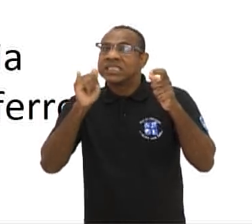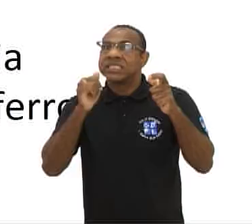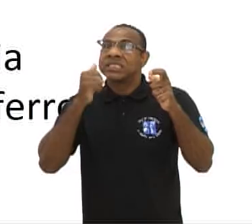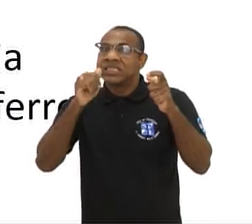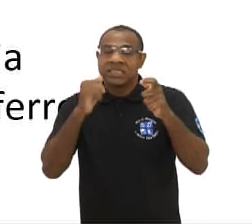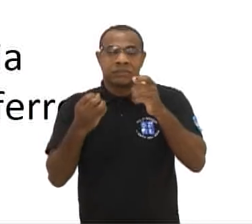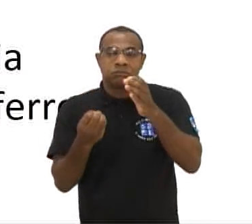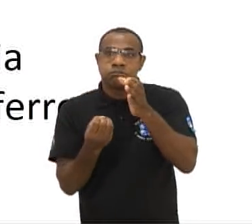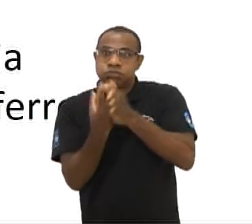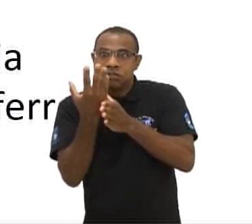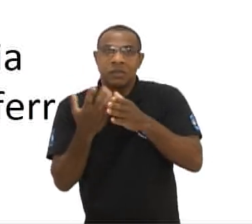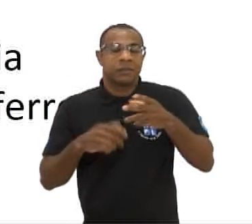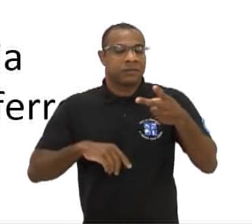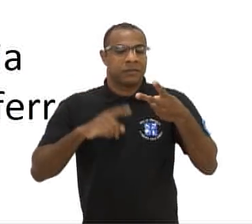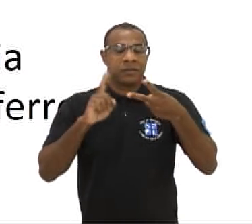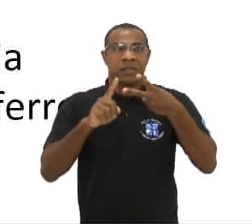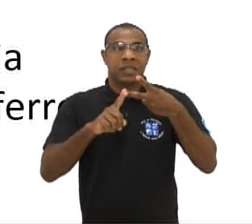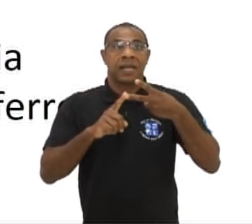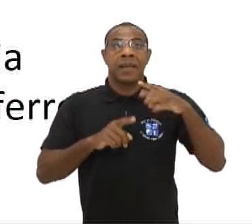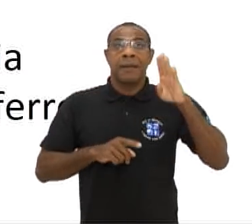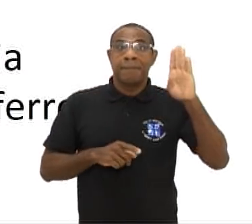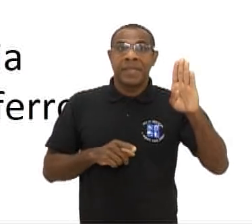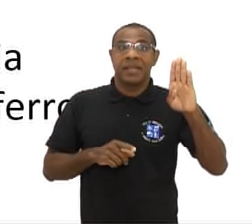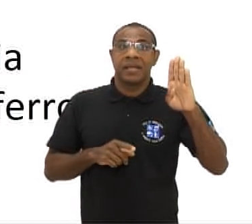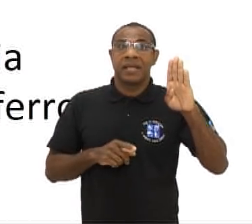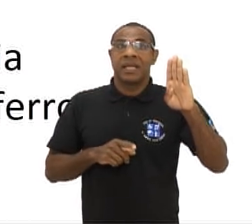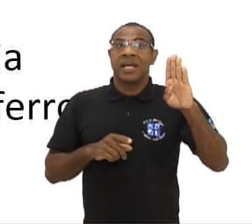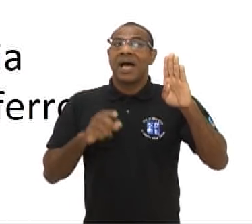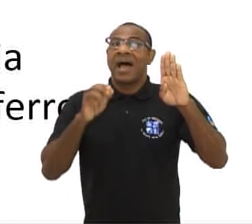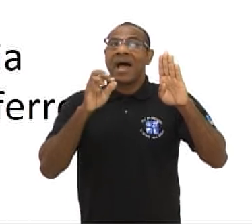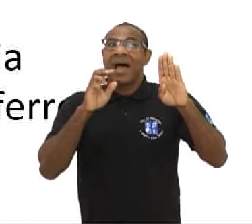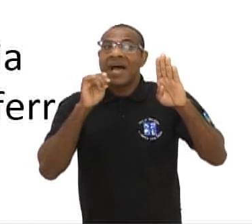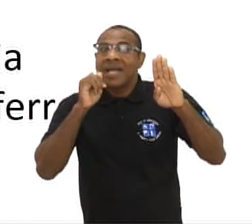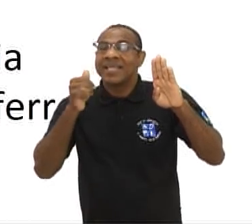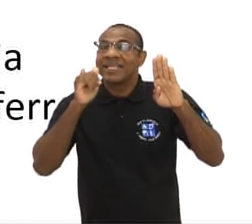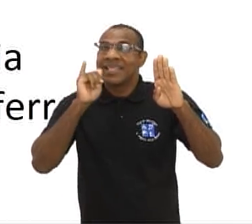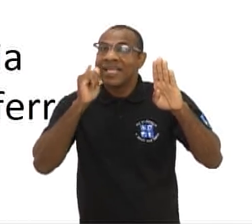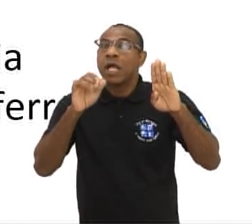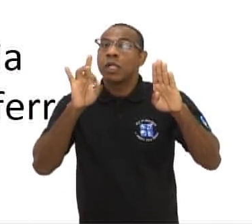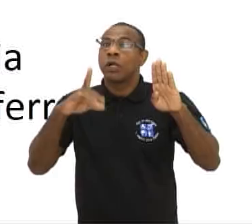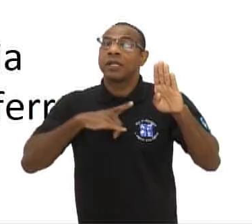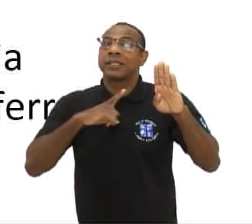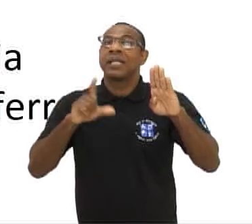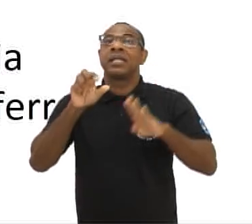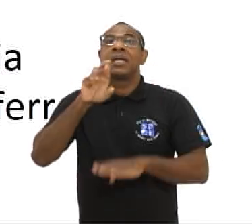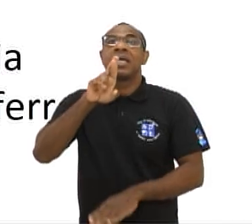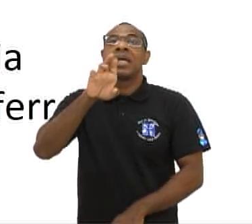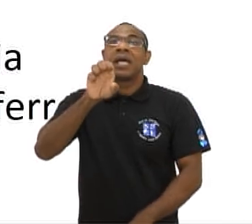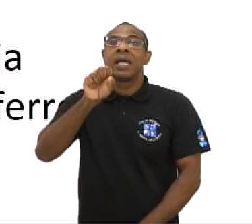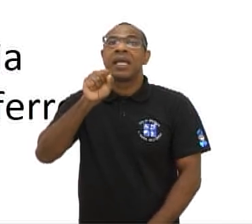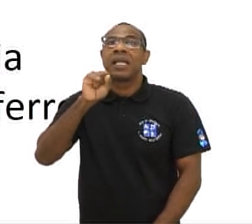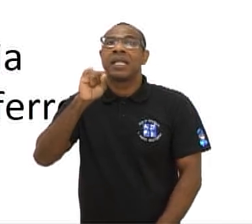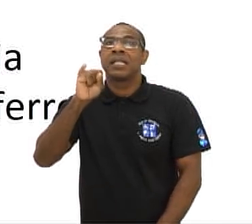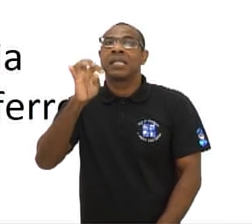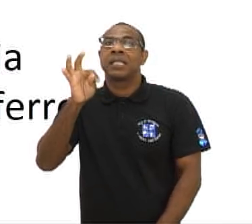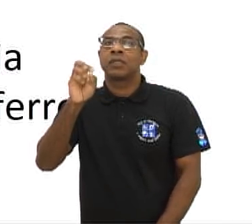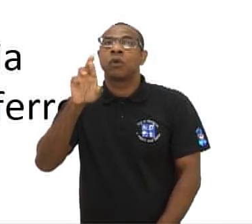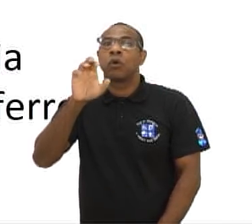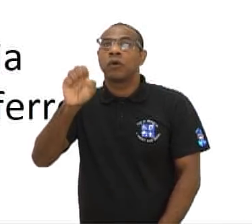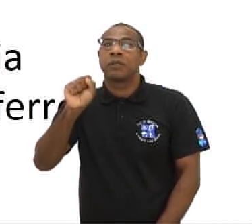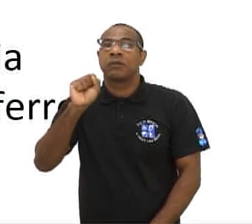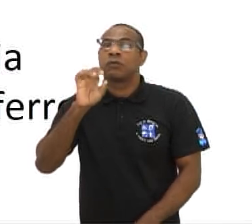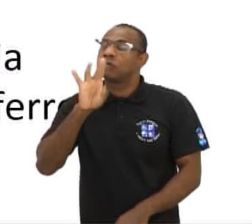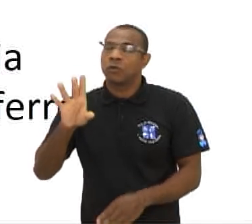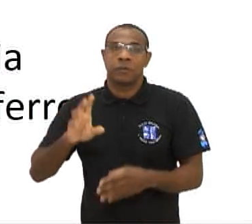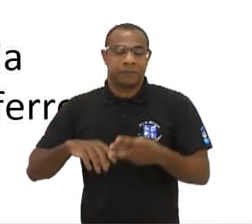resistência elétrica só existe nos resistores. Letra C. Um fio feito de cobre